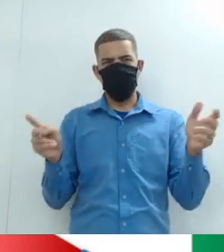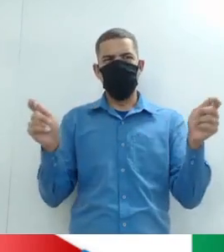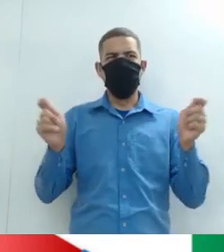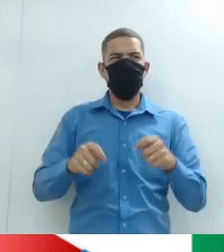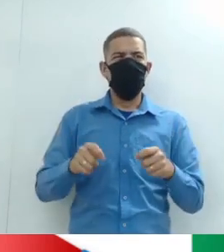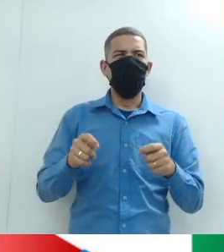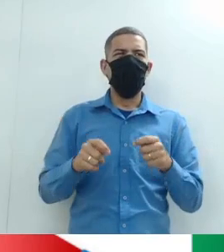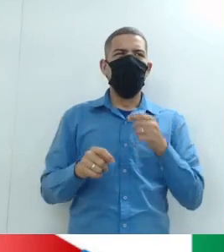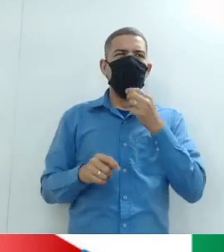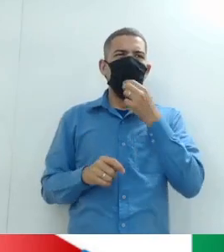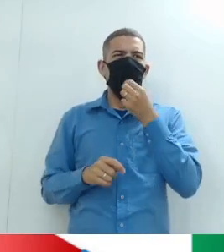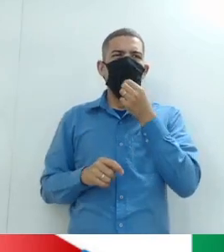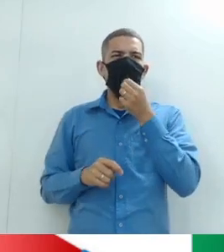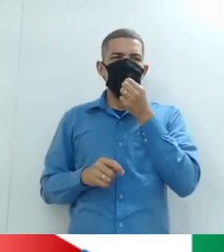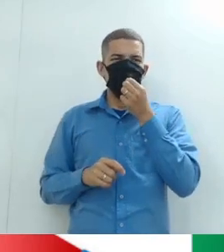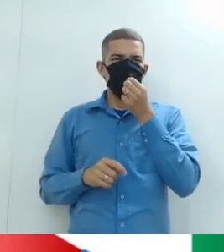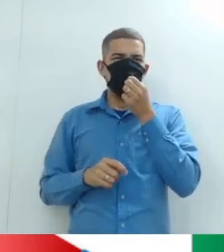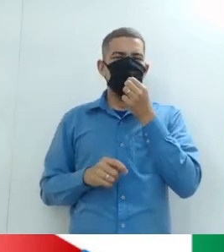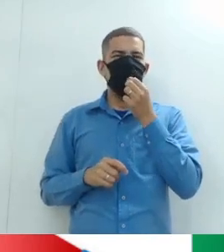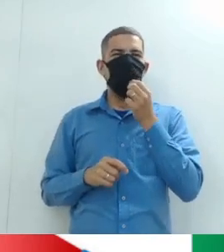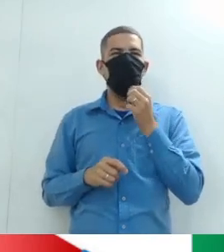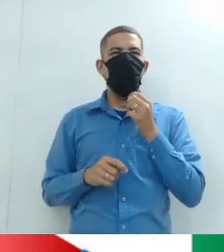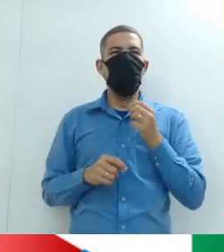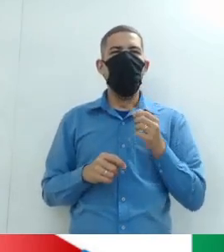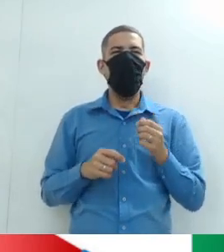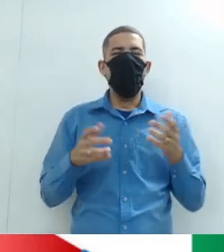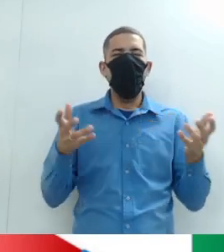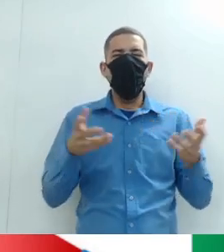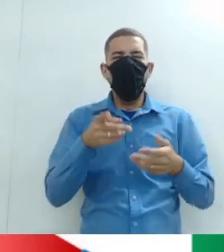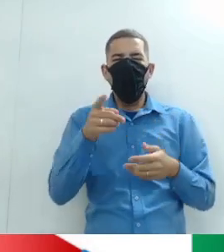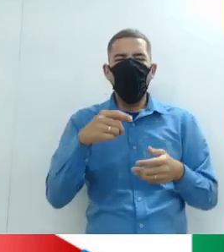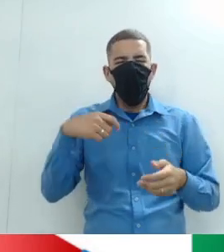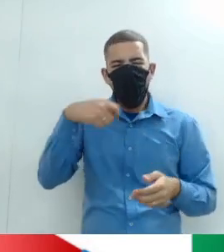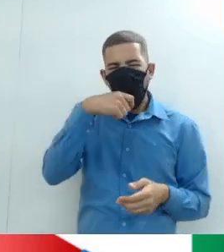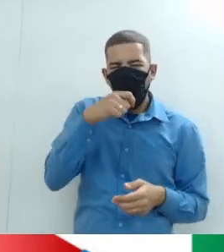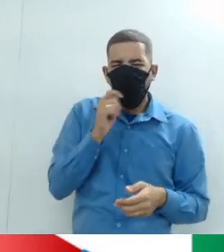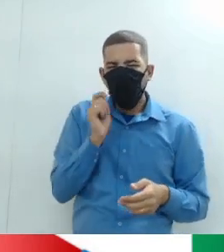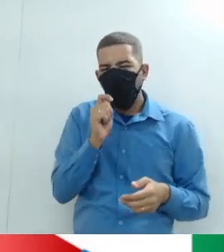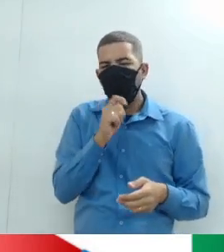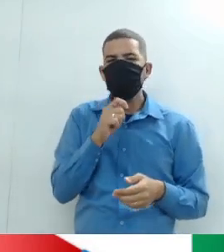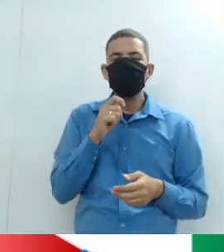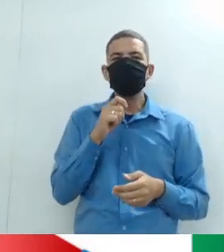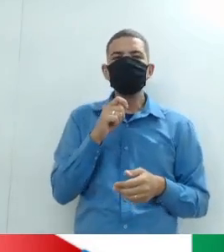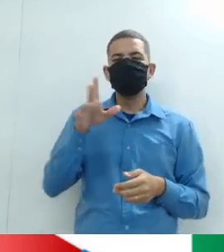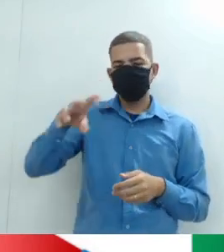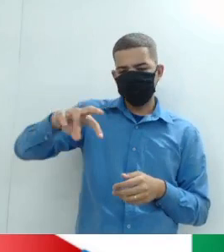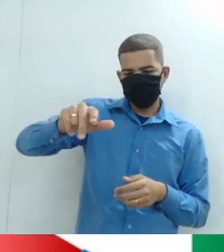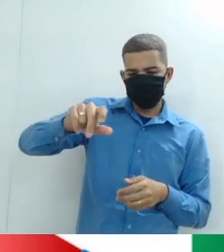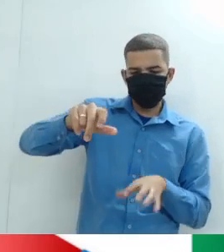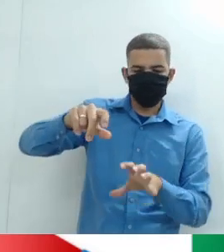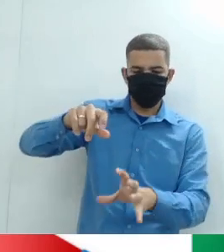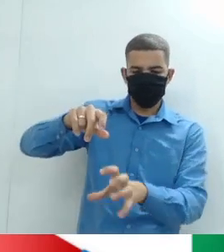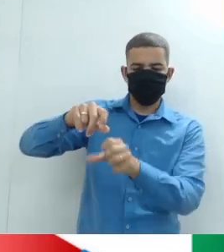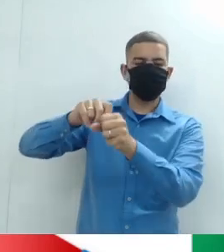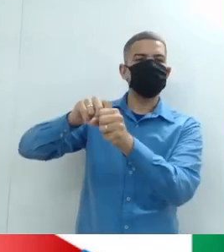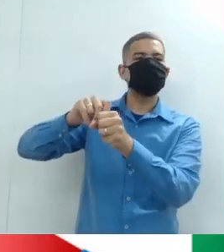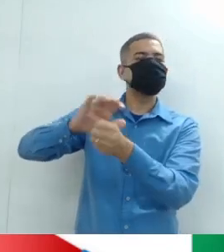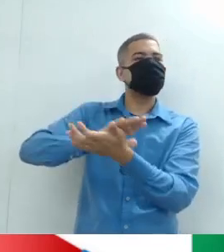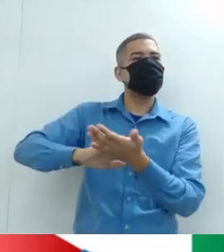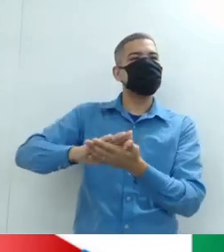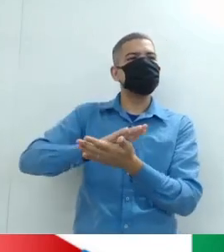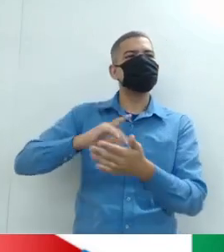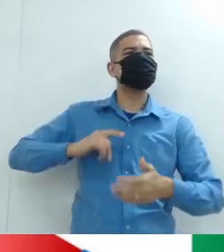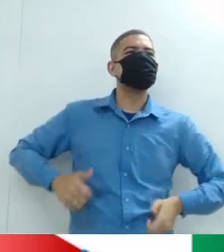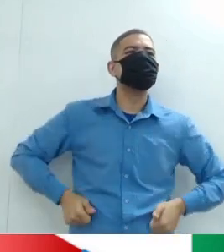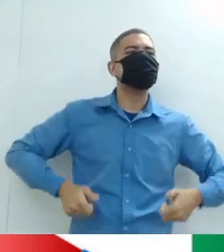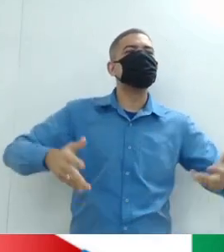atenção. O que se sabe agora é que enquanto você escova seus dentes e não fecha a torneira, você desperdiça